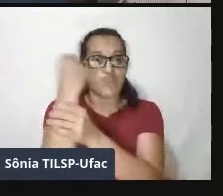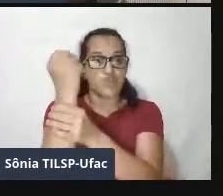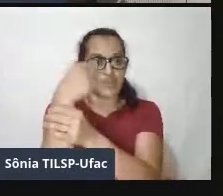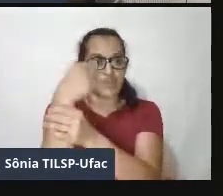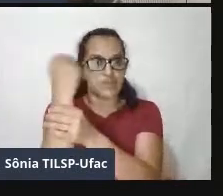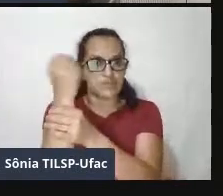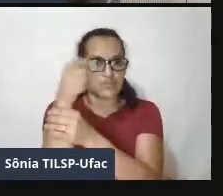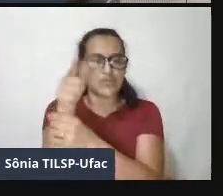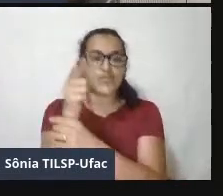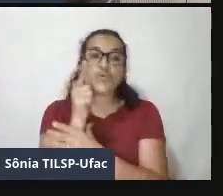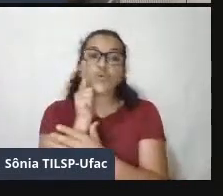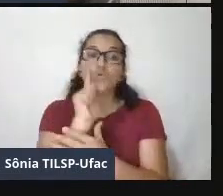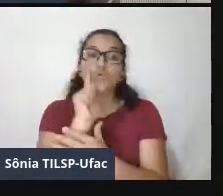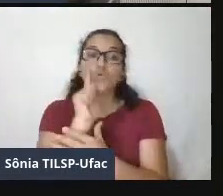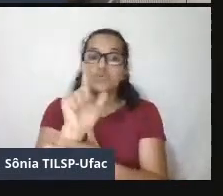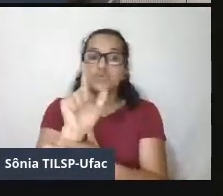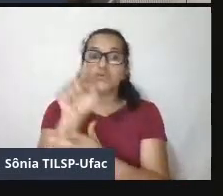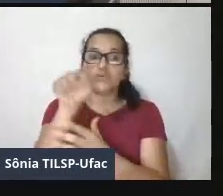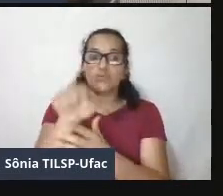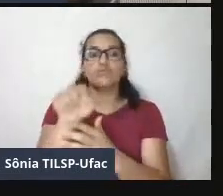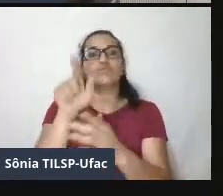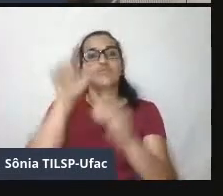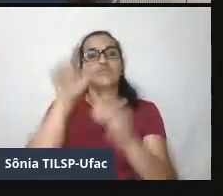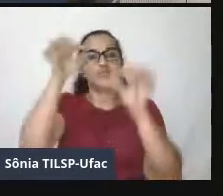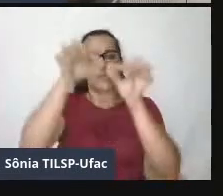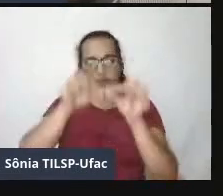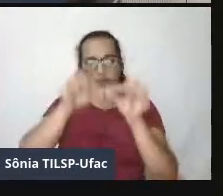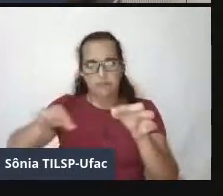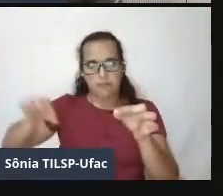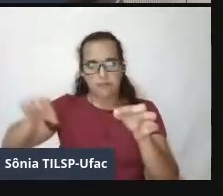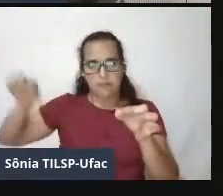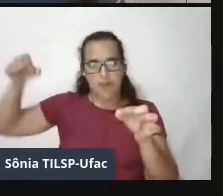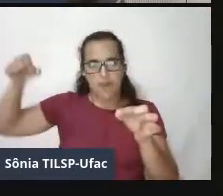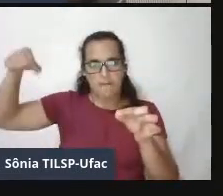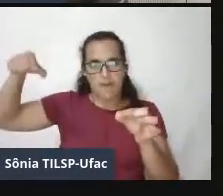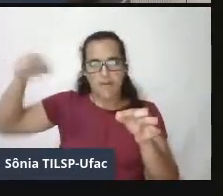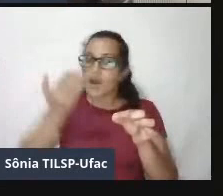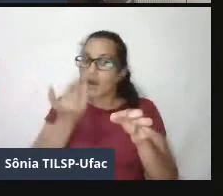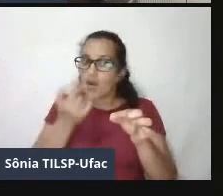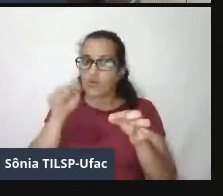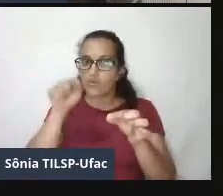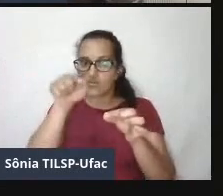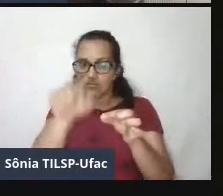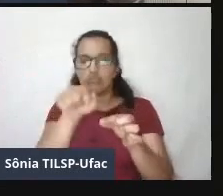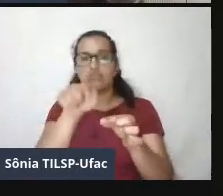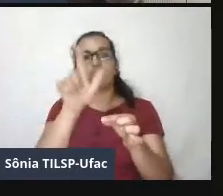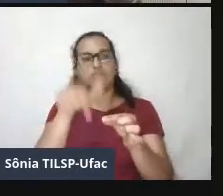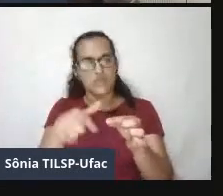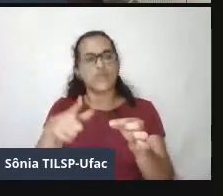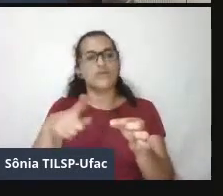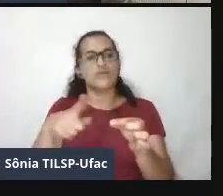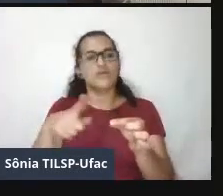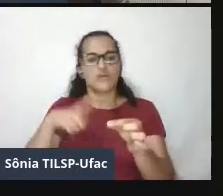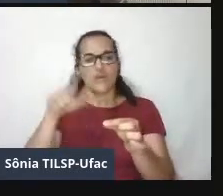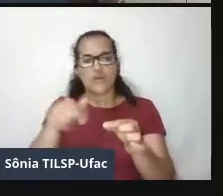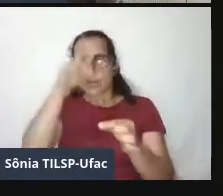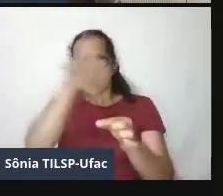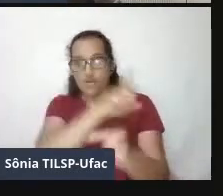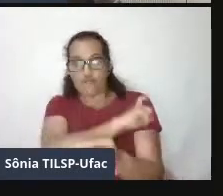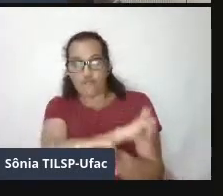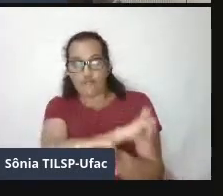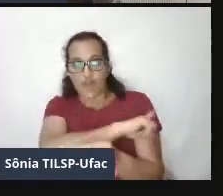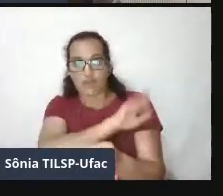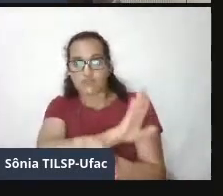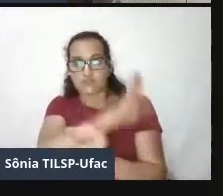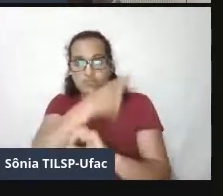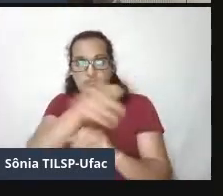em me deixar ligar a dieta desse indivíduo. Eu preciso aproveitar o momento em que o paciente está pronado para a enfermagem poder fazer a manutenção e a